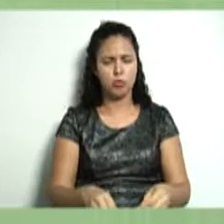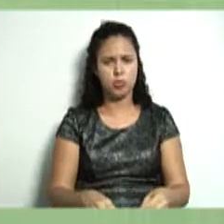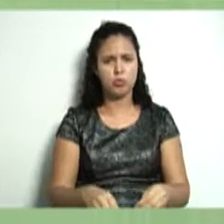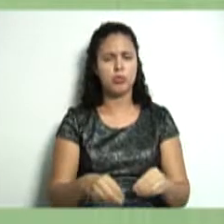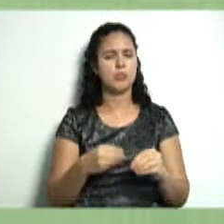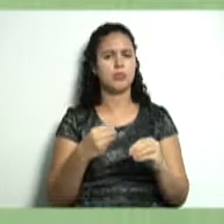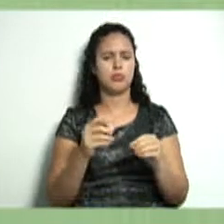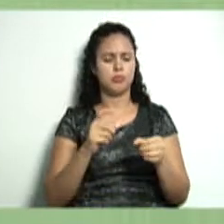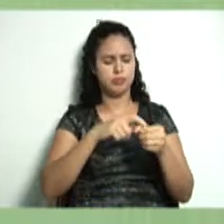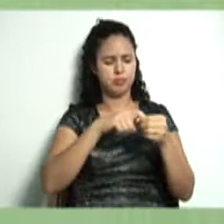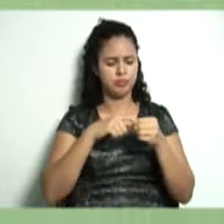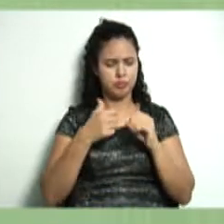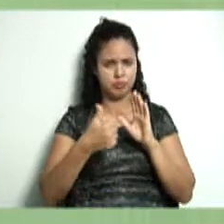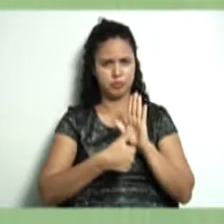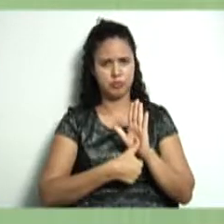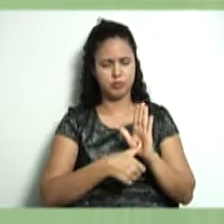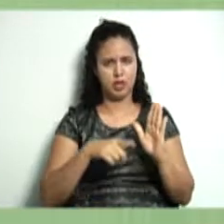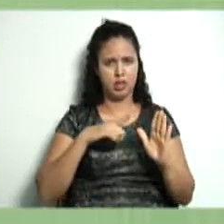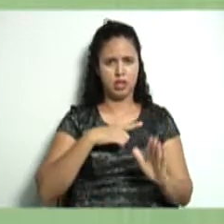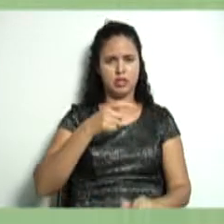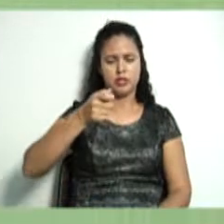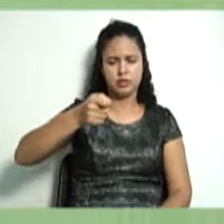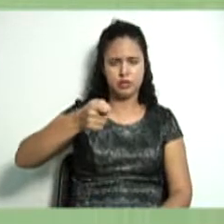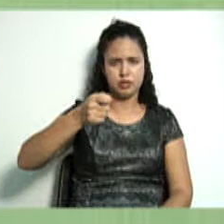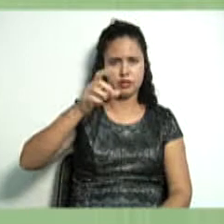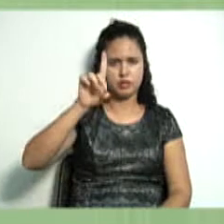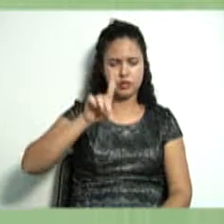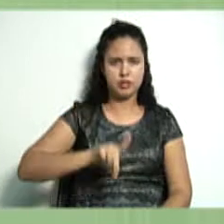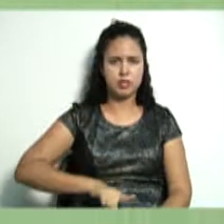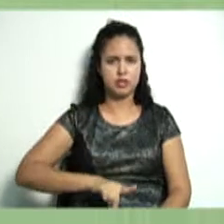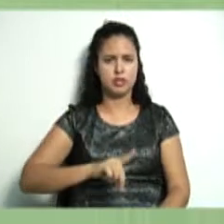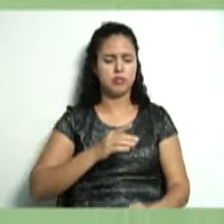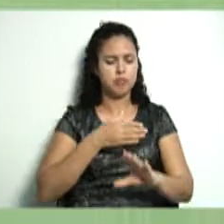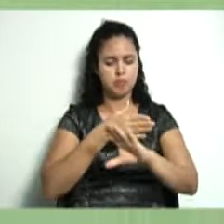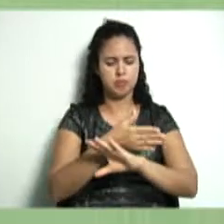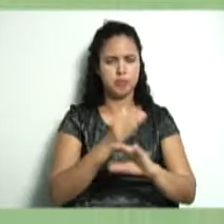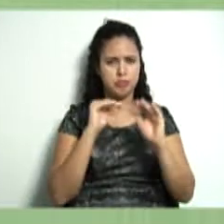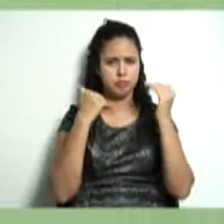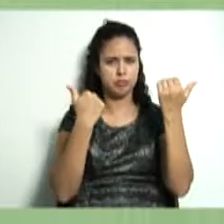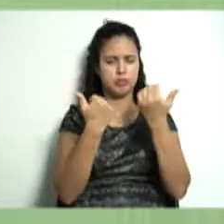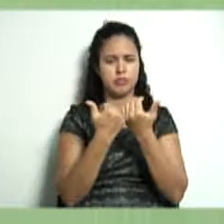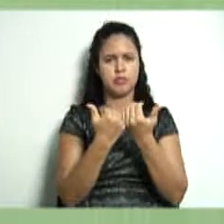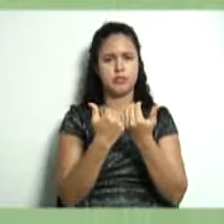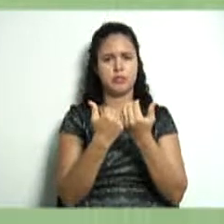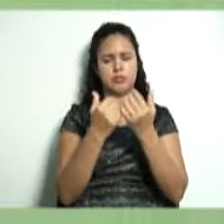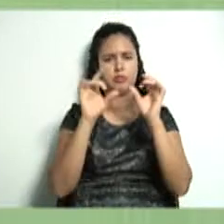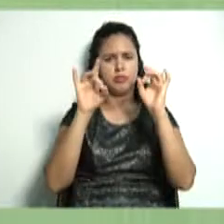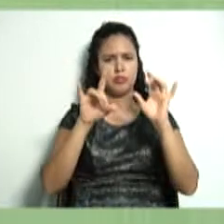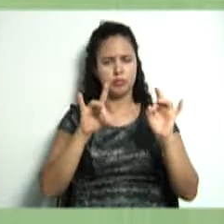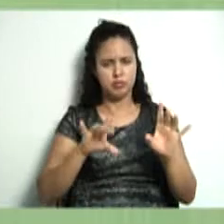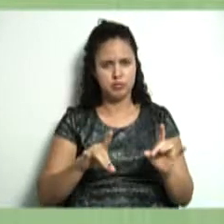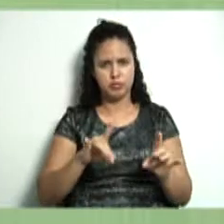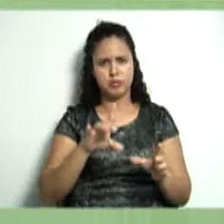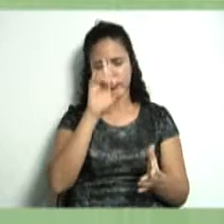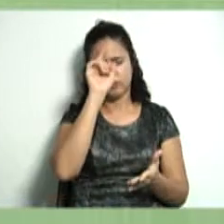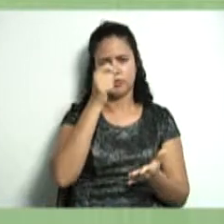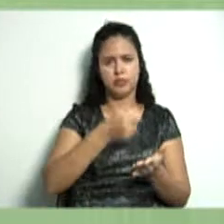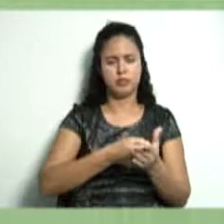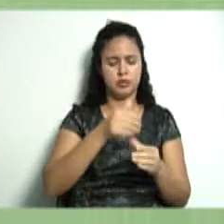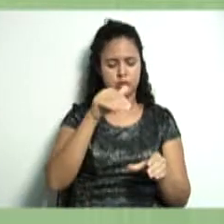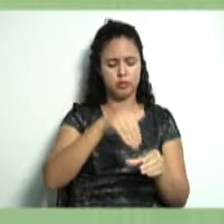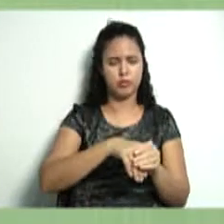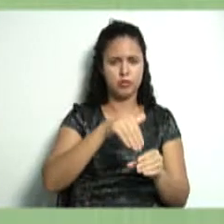cooperado possui o direito de frequentar as Assembleias Gerais, decidindo com seu voto sobre